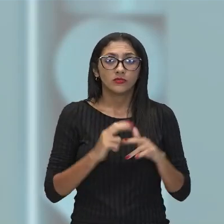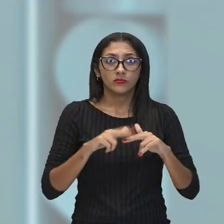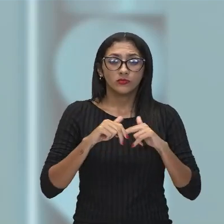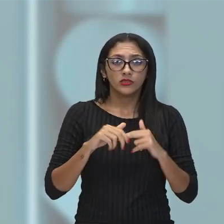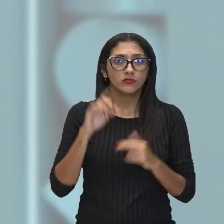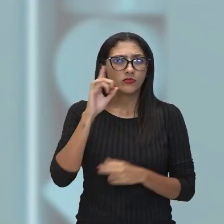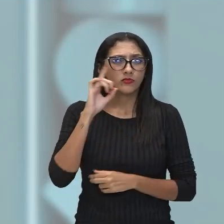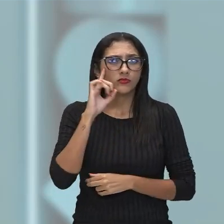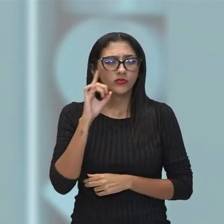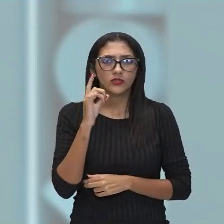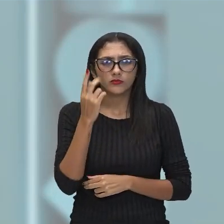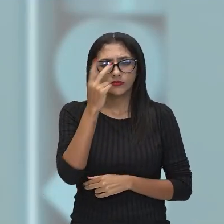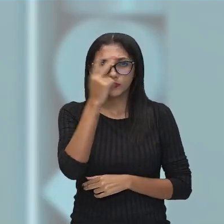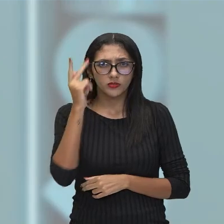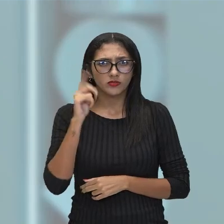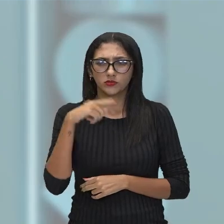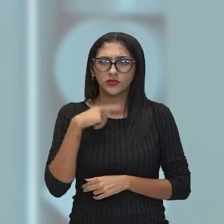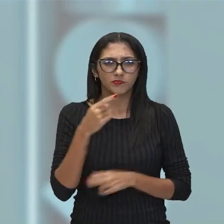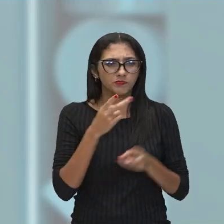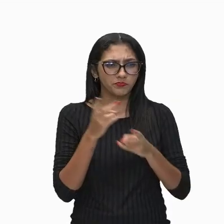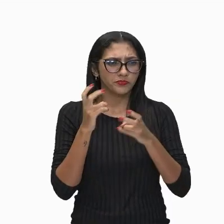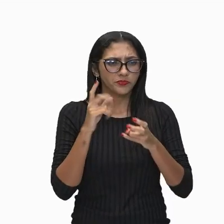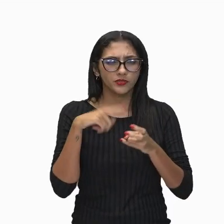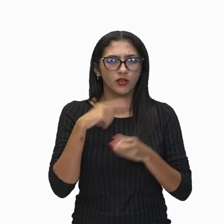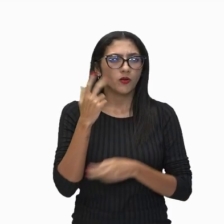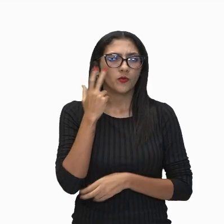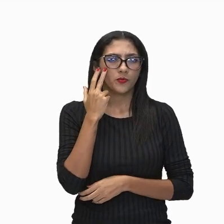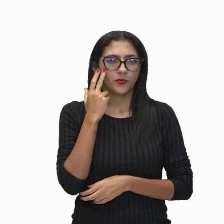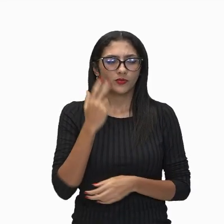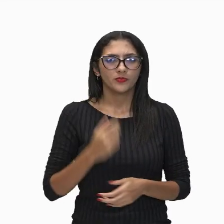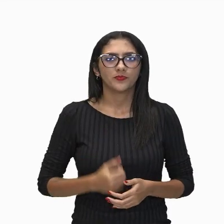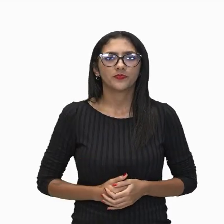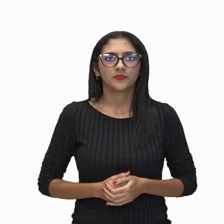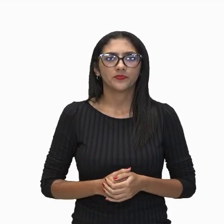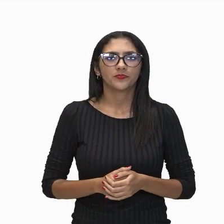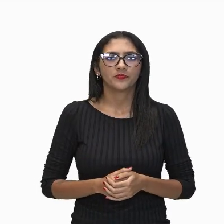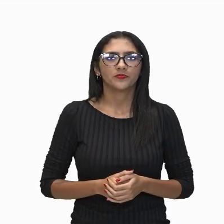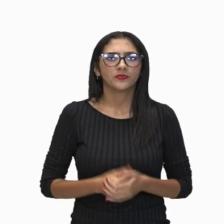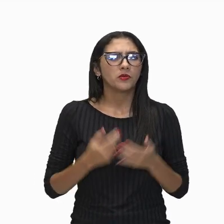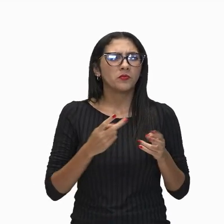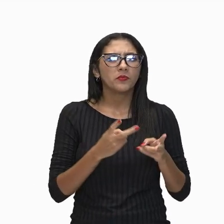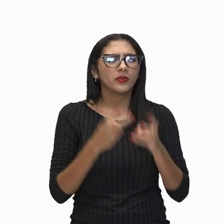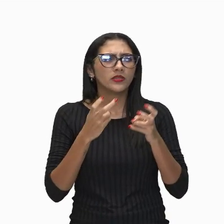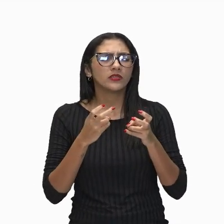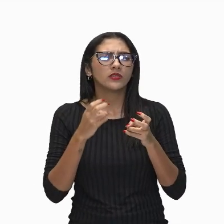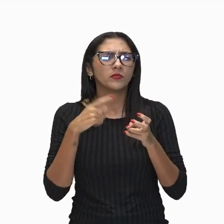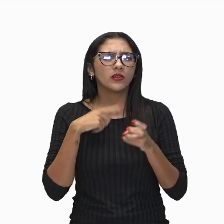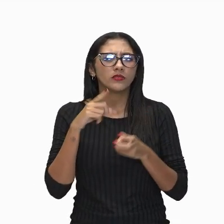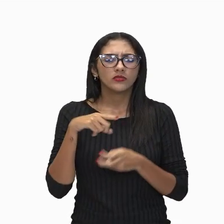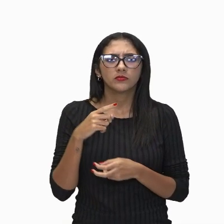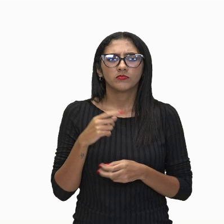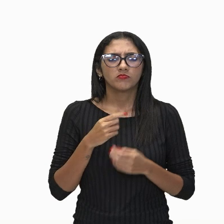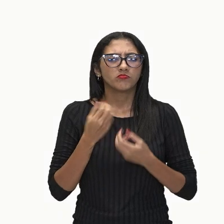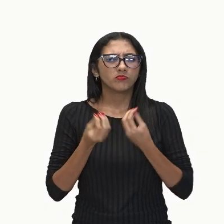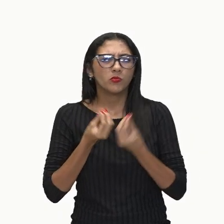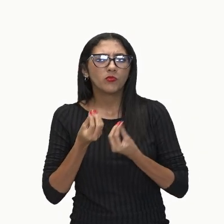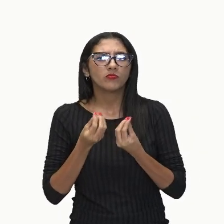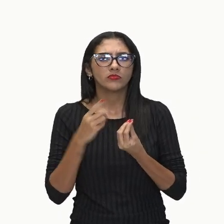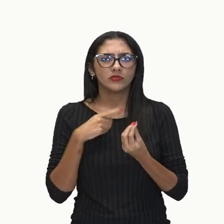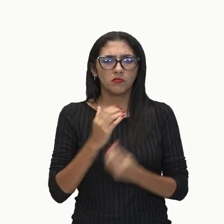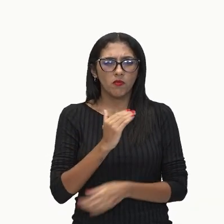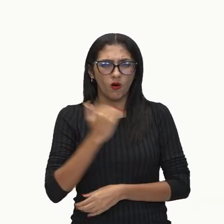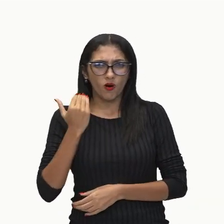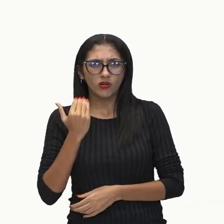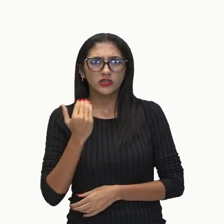pessoas. Voltando aos nossos versos rapidinho aí com o Poema Sujo, observe a construção dessa imagem da morte que se alastrou, ou seja,